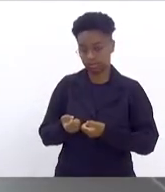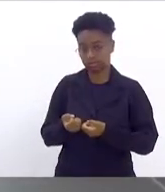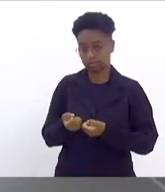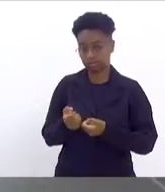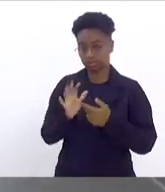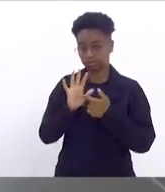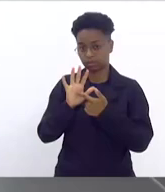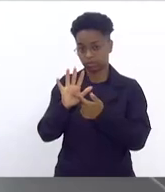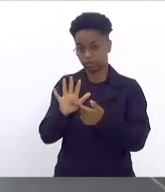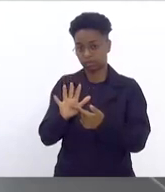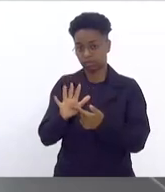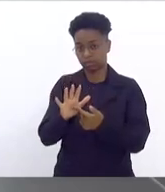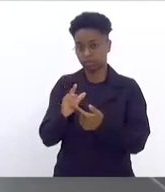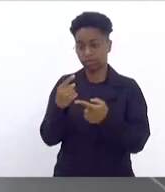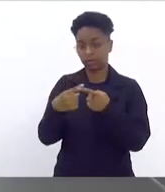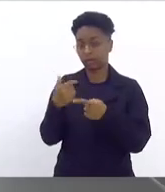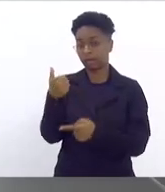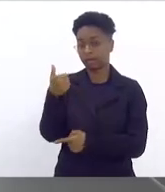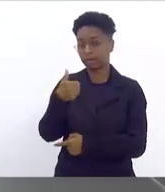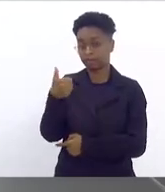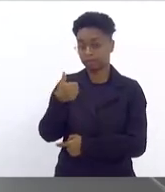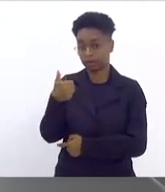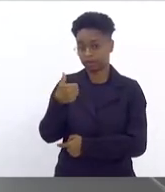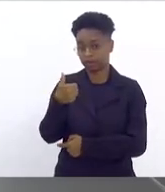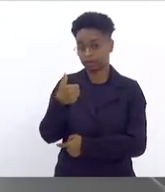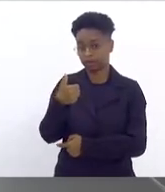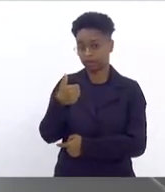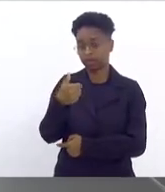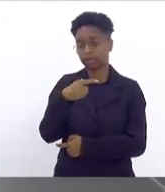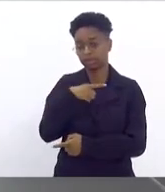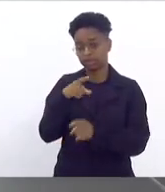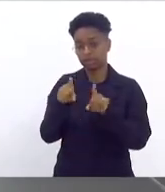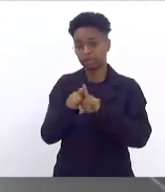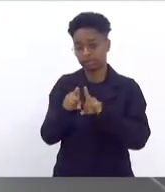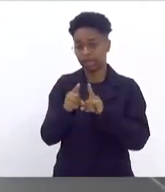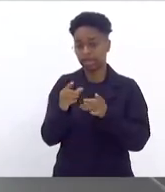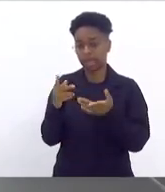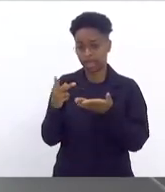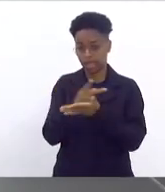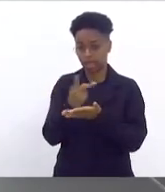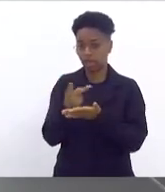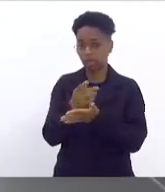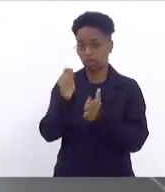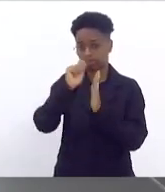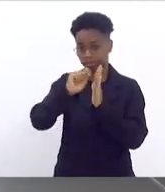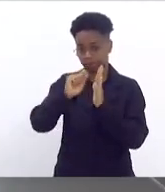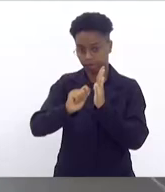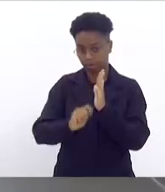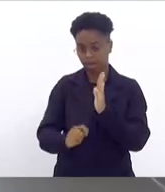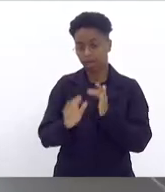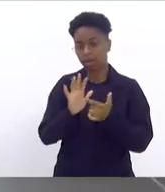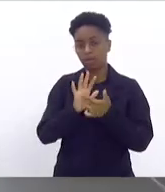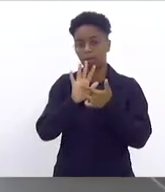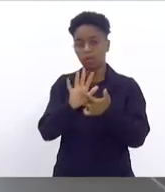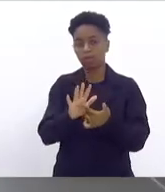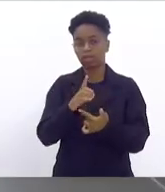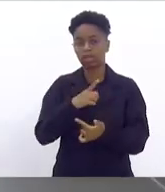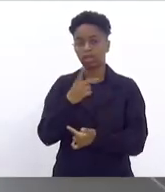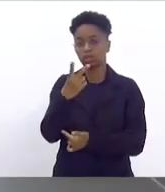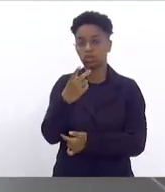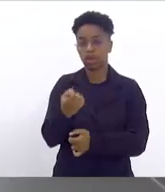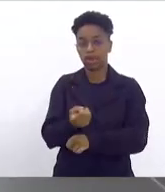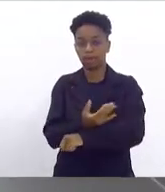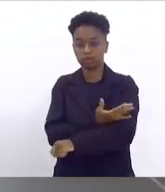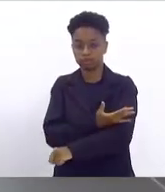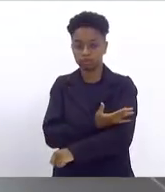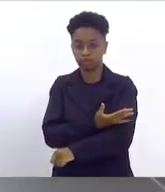porque o primeiro deles, né, inclusive também tem um erro redacional, que é onde consta duas emoções, eu